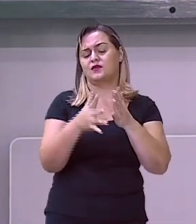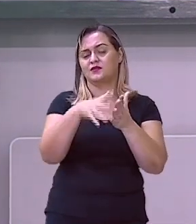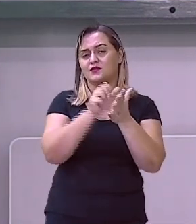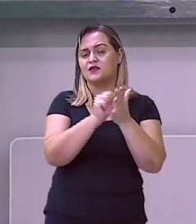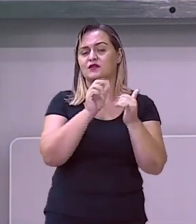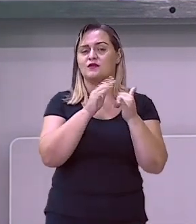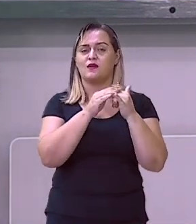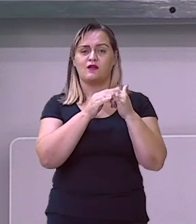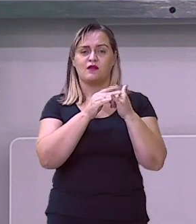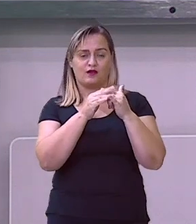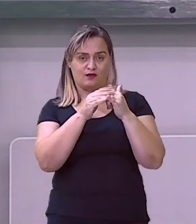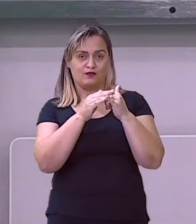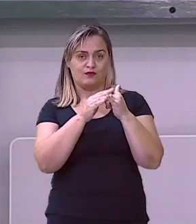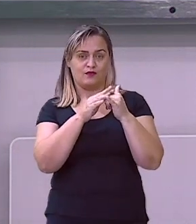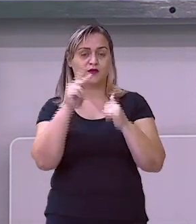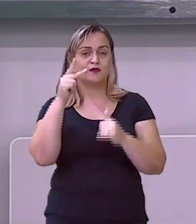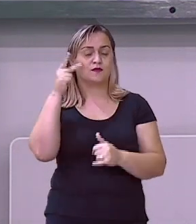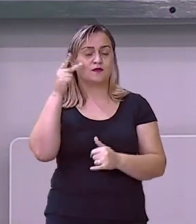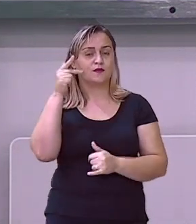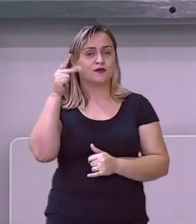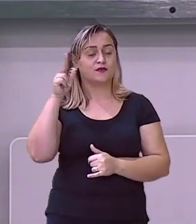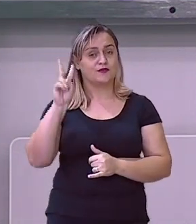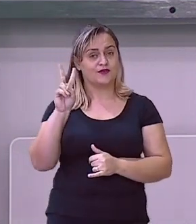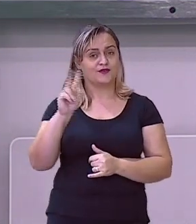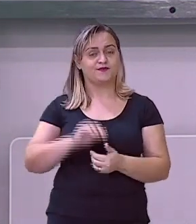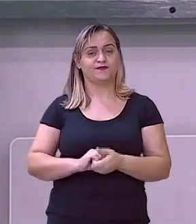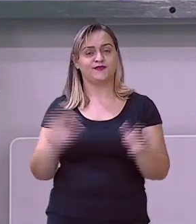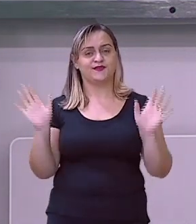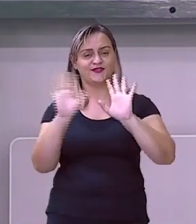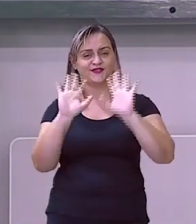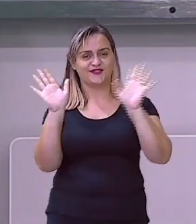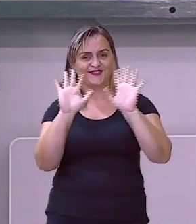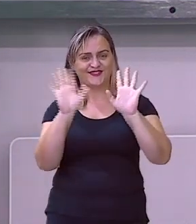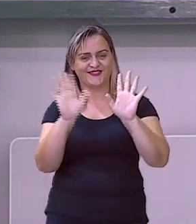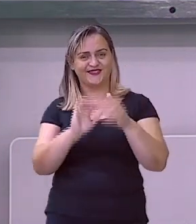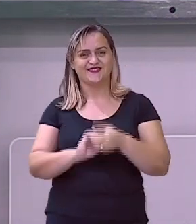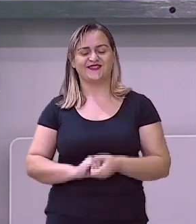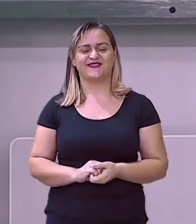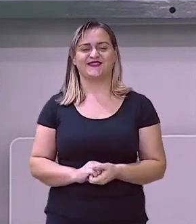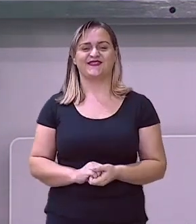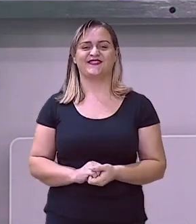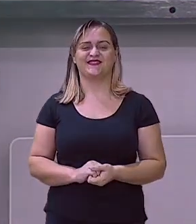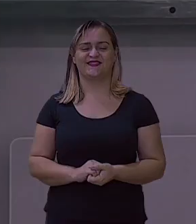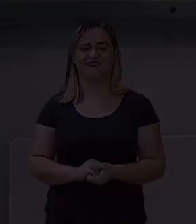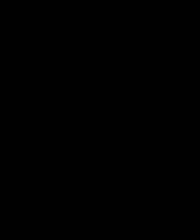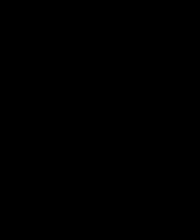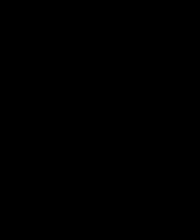inscreva no nosso canal do YouTube SMED-GV. Tchau, tchau, até a próxima.